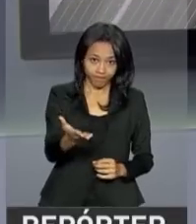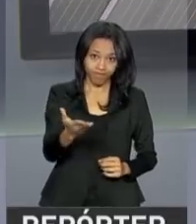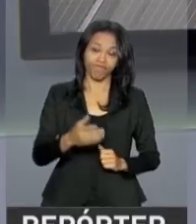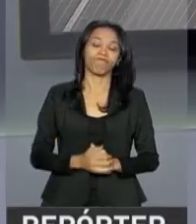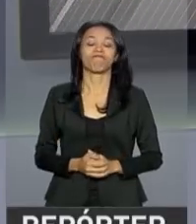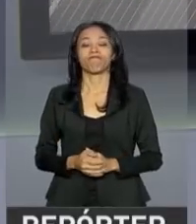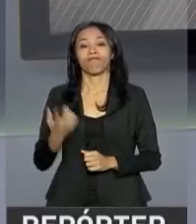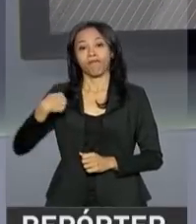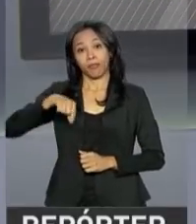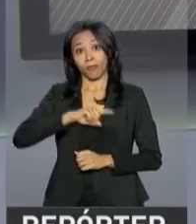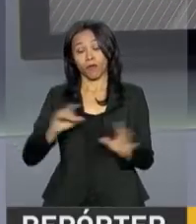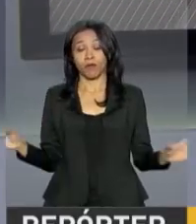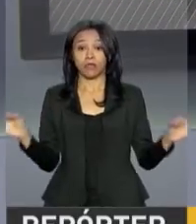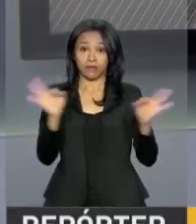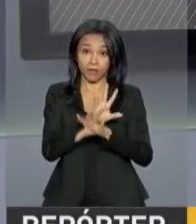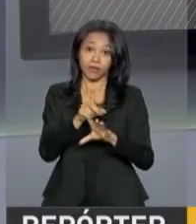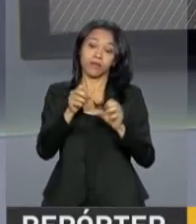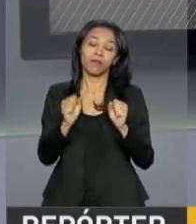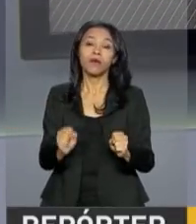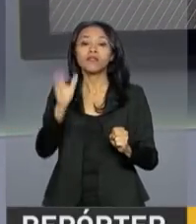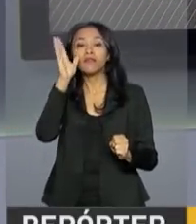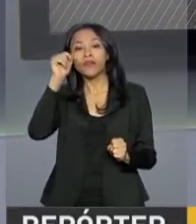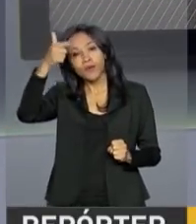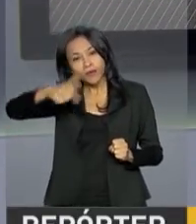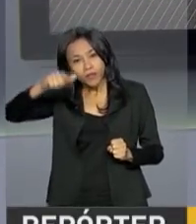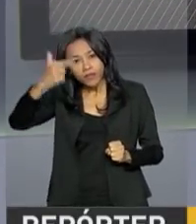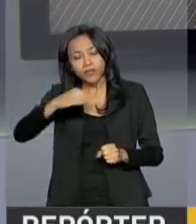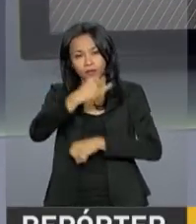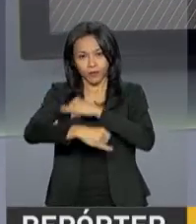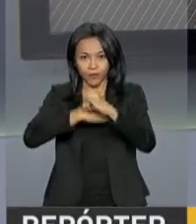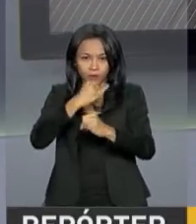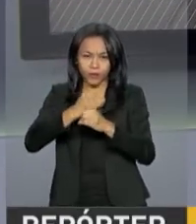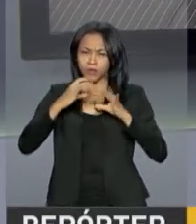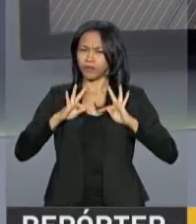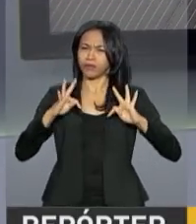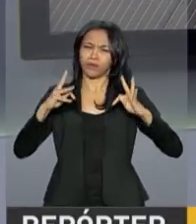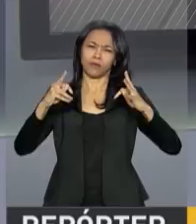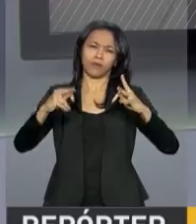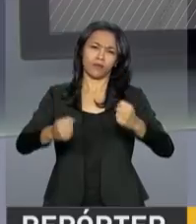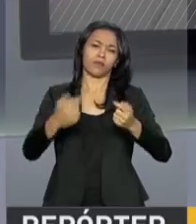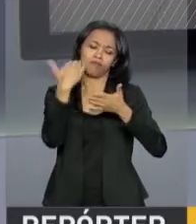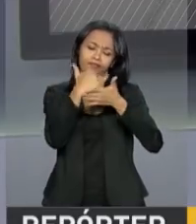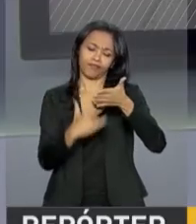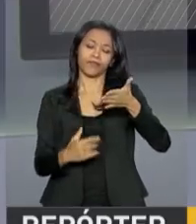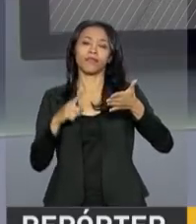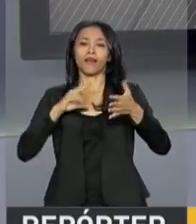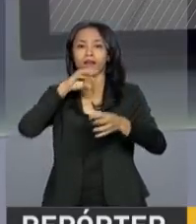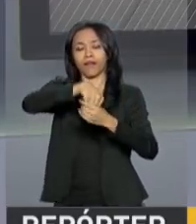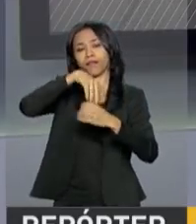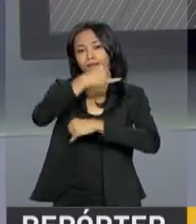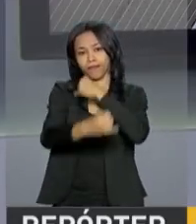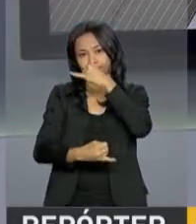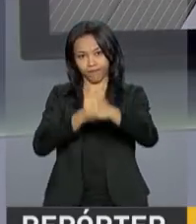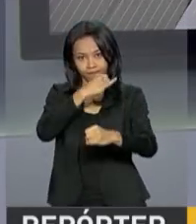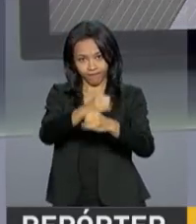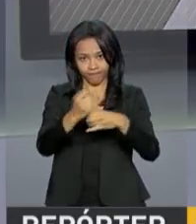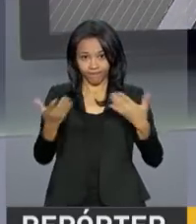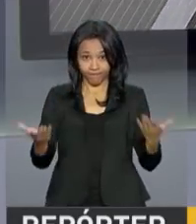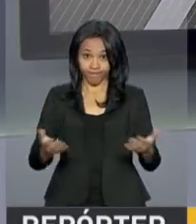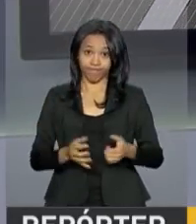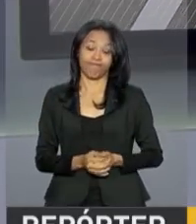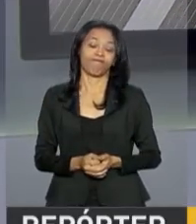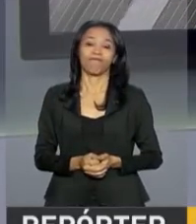nós ficamos por aqui você pode rever as reportagens no youtube e toda nossa programação também está na página da nbr na